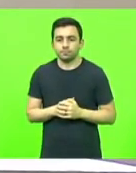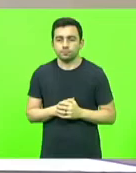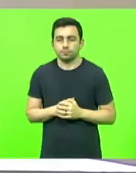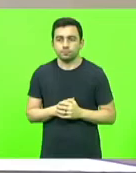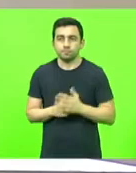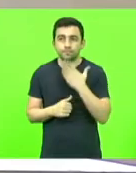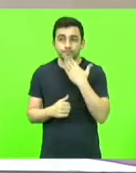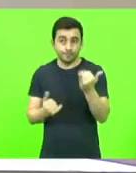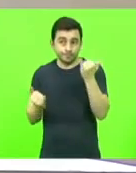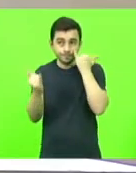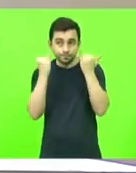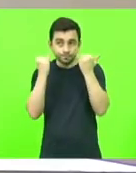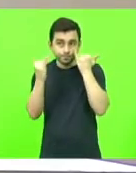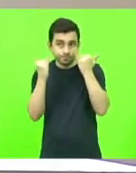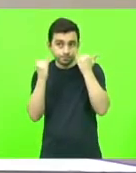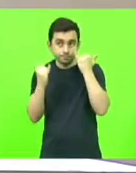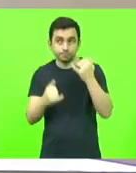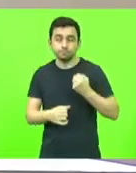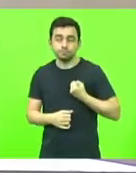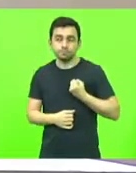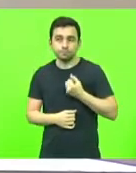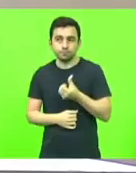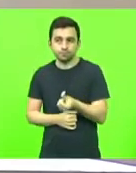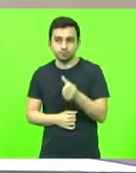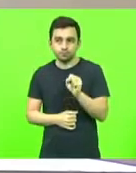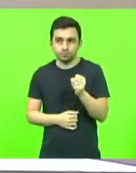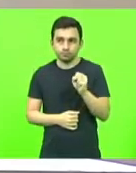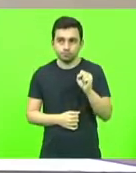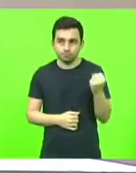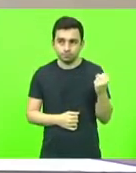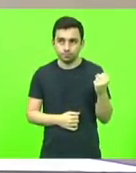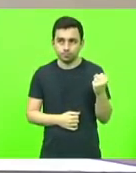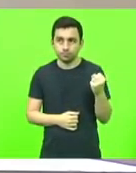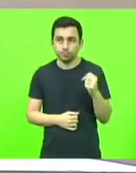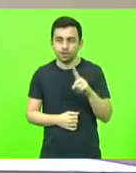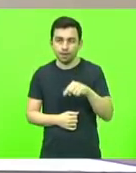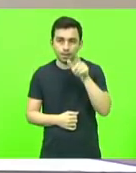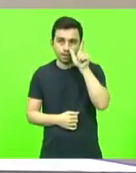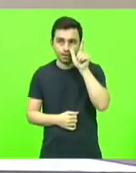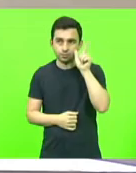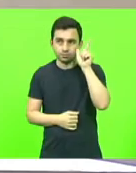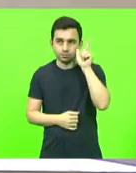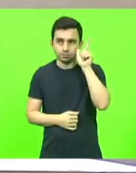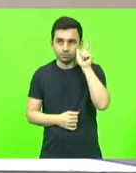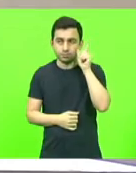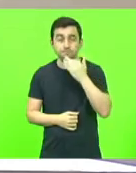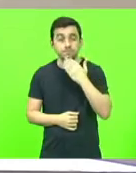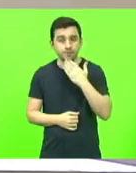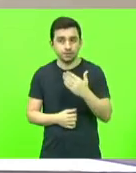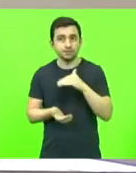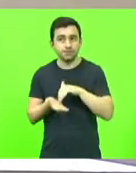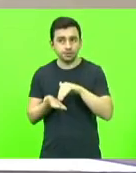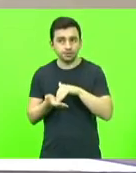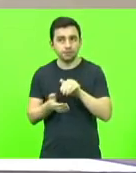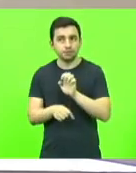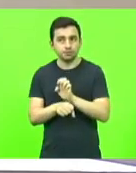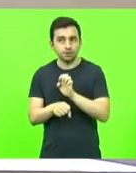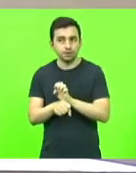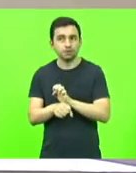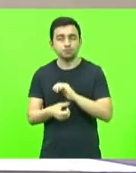Pedidos de informação. Pedido de informação número 688, deputado Laércio Schuster. Solicita ao secretário de Estado da Casa